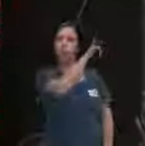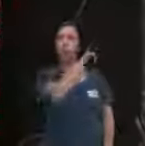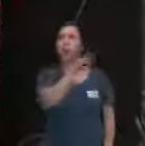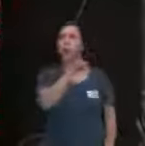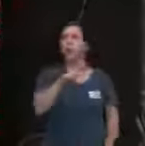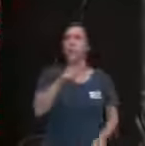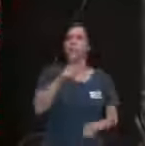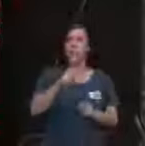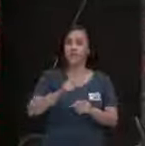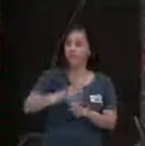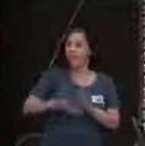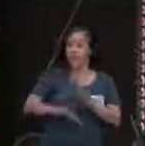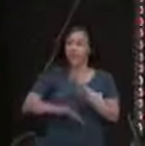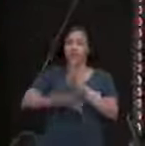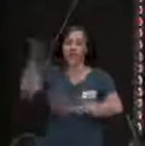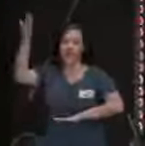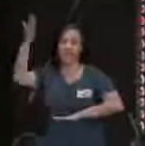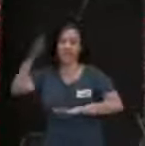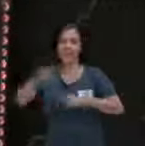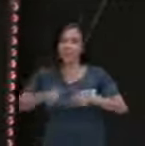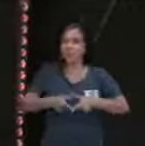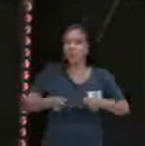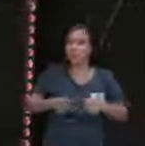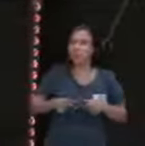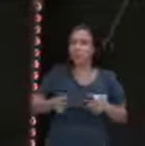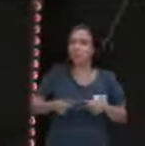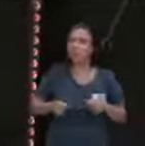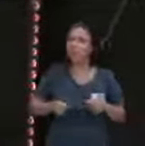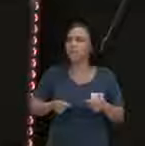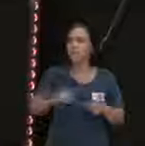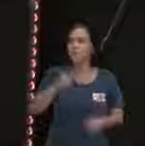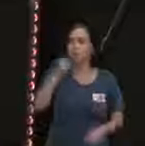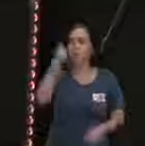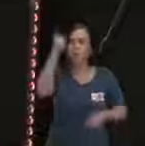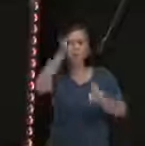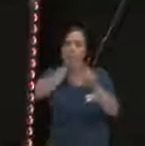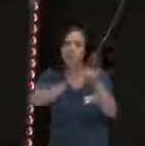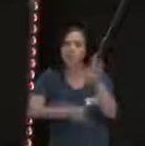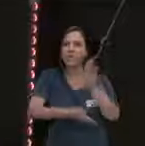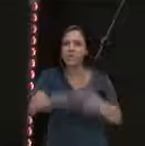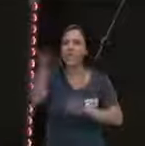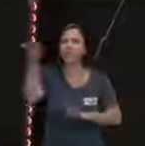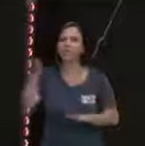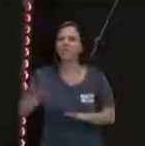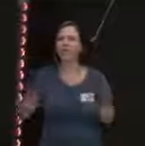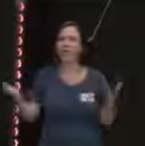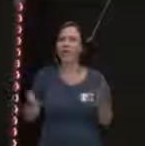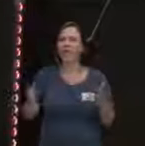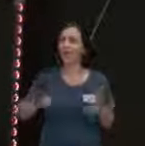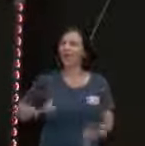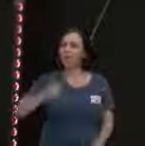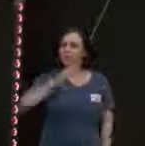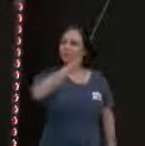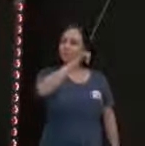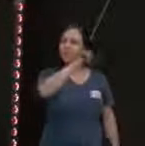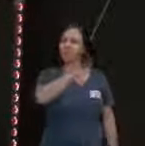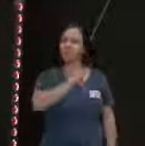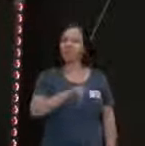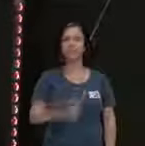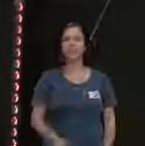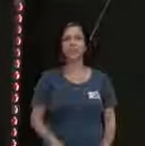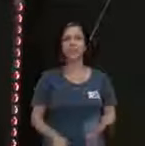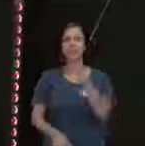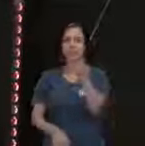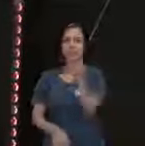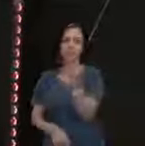agora sai daqui no outro dia tá lá talvez alguém diga não ar condicionado pastor ar condicionado eu